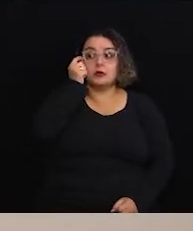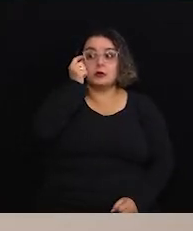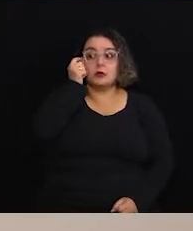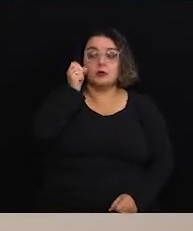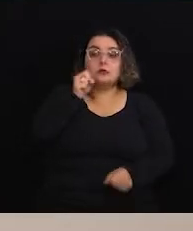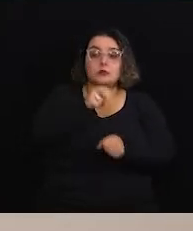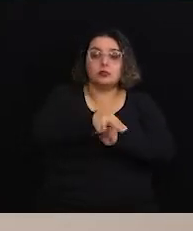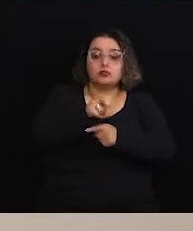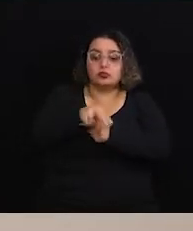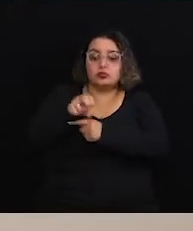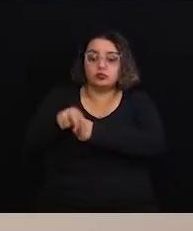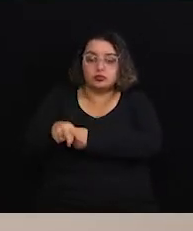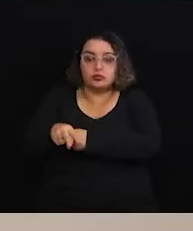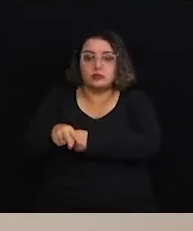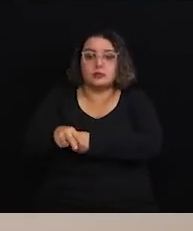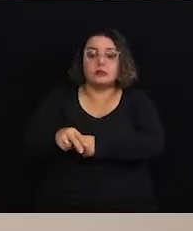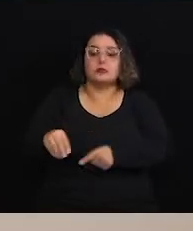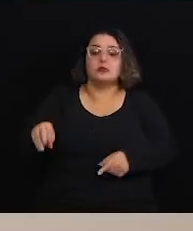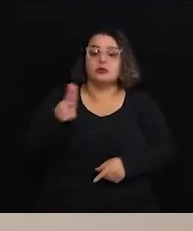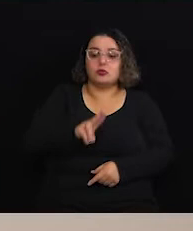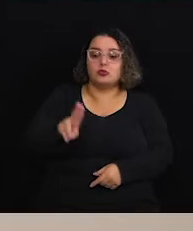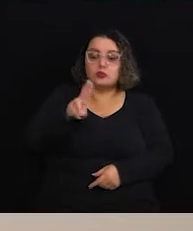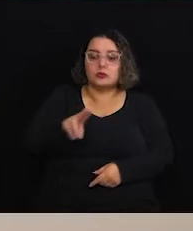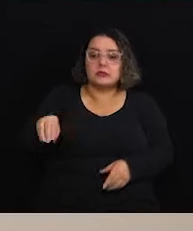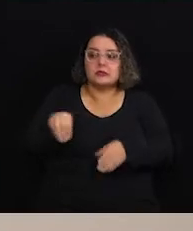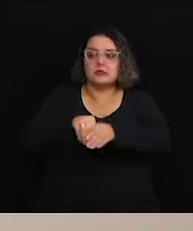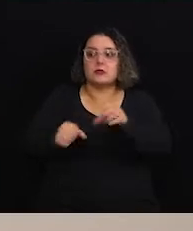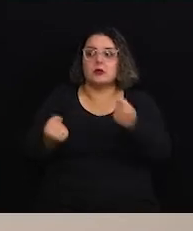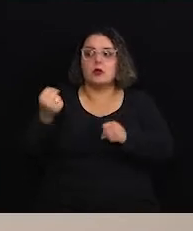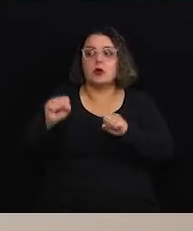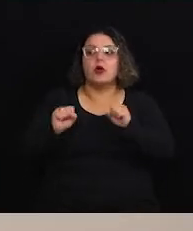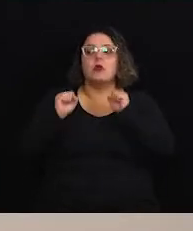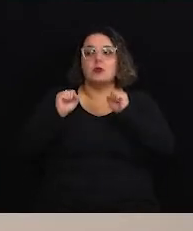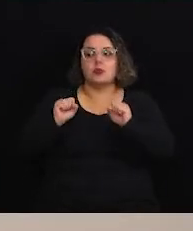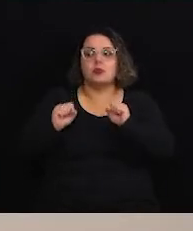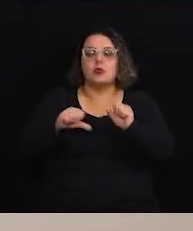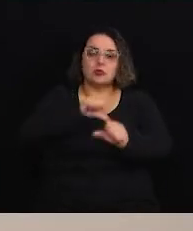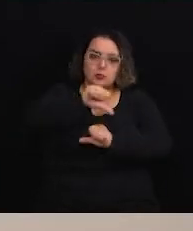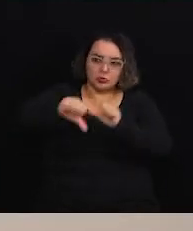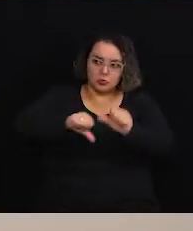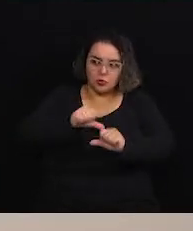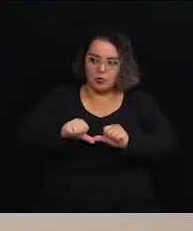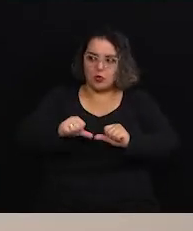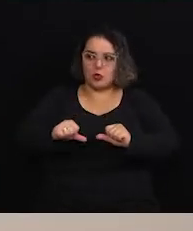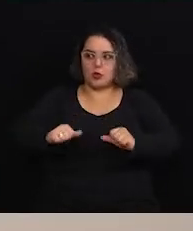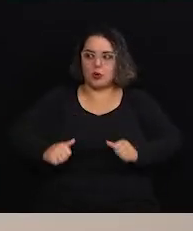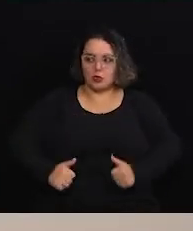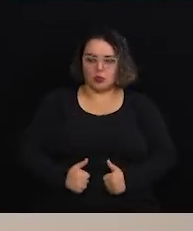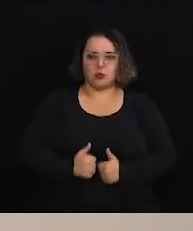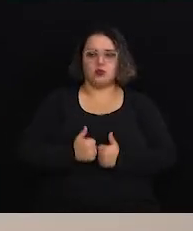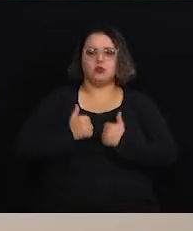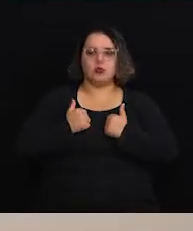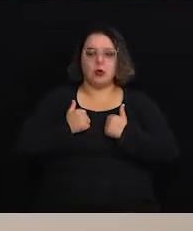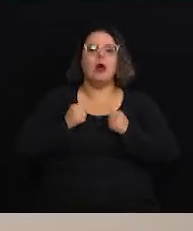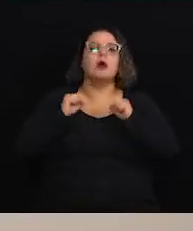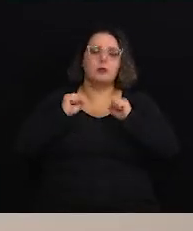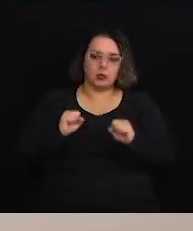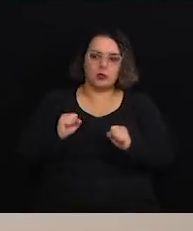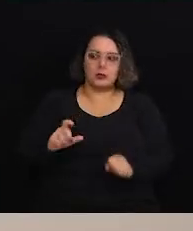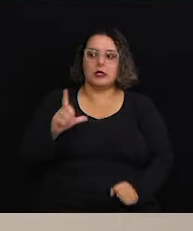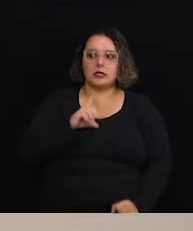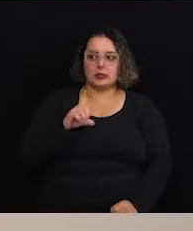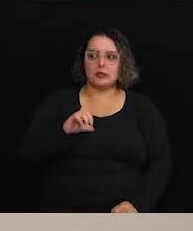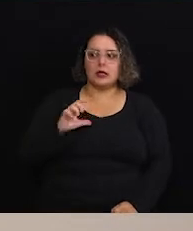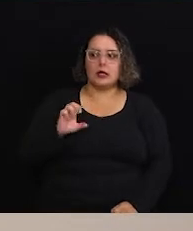fertilizantes que usam na indústria, que falam que possa, assim, essa substância, na verdade, poderia alterar o sistema imunológico da mulher e levar, né,